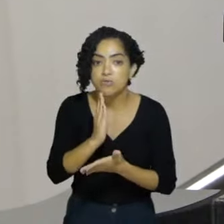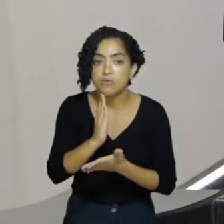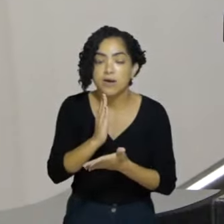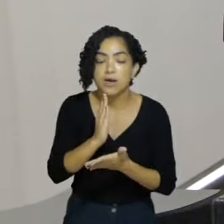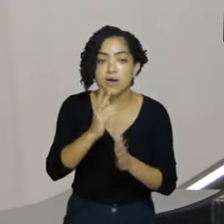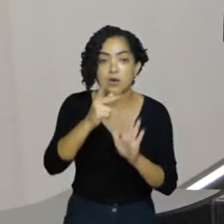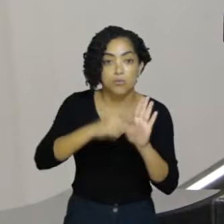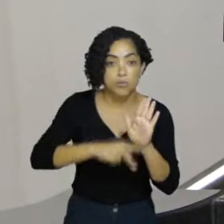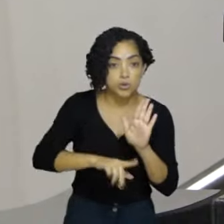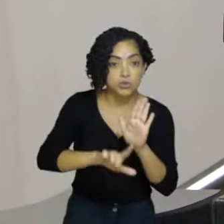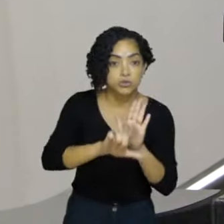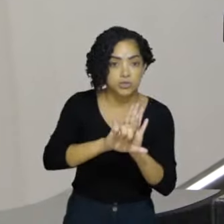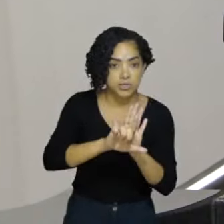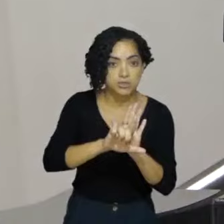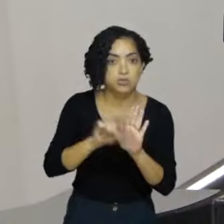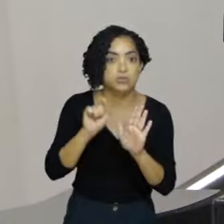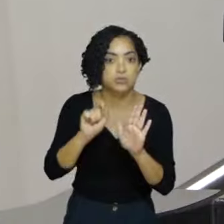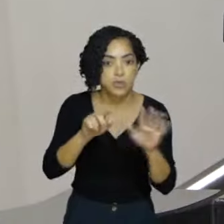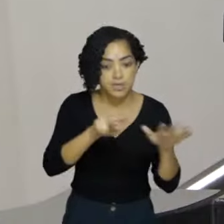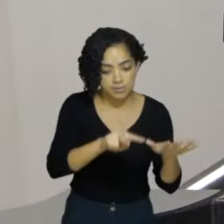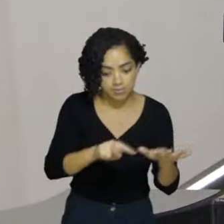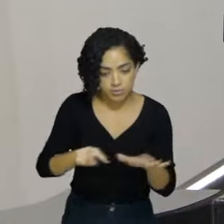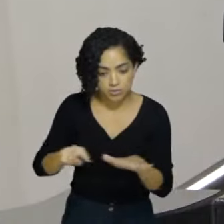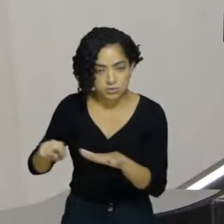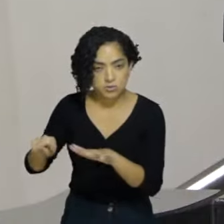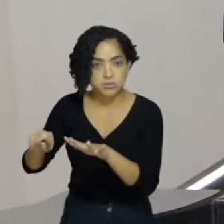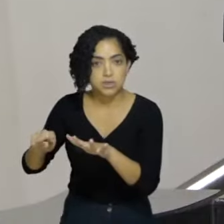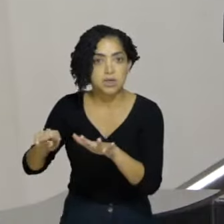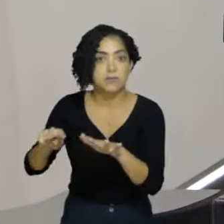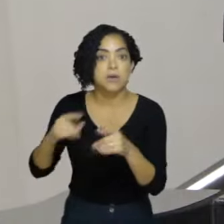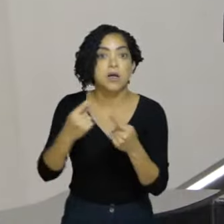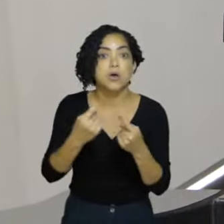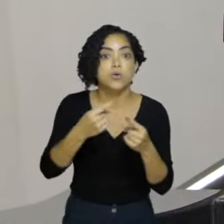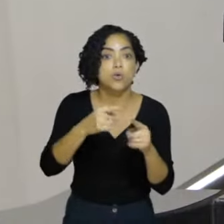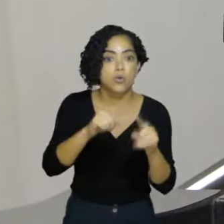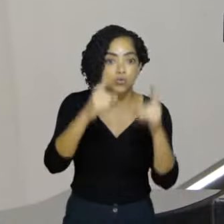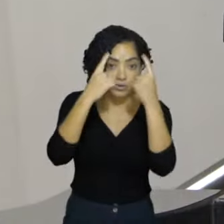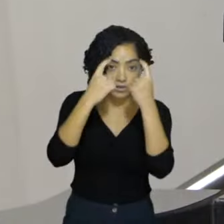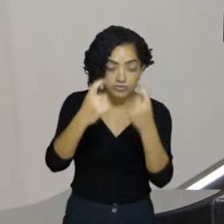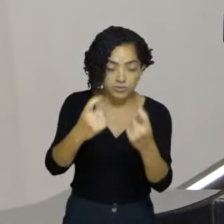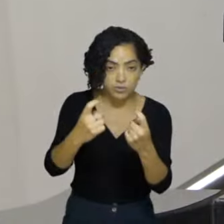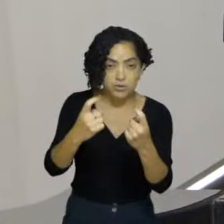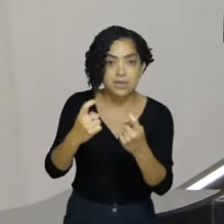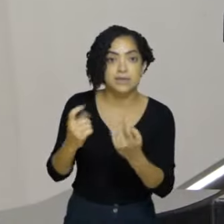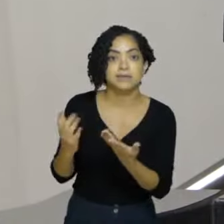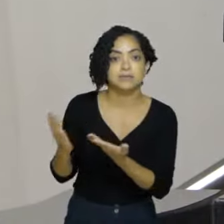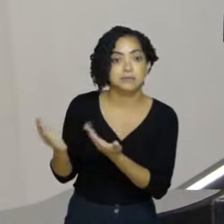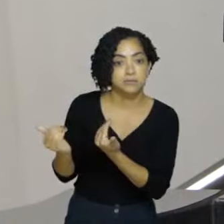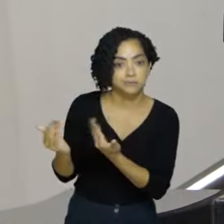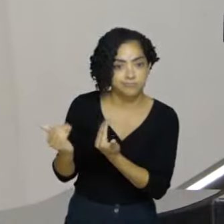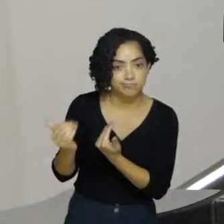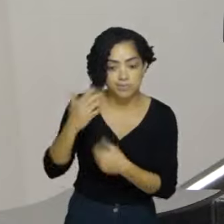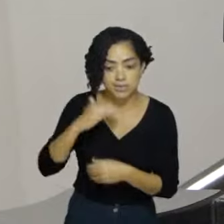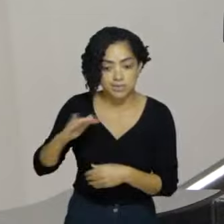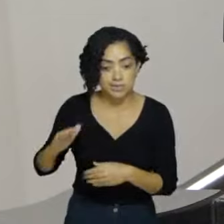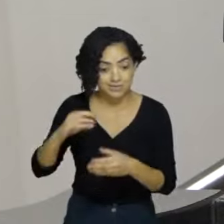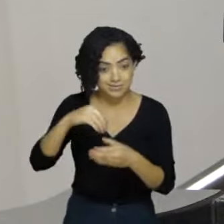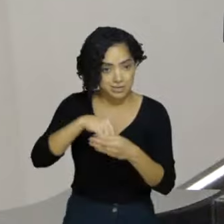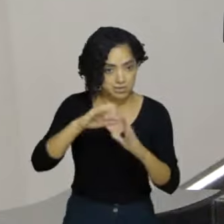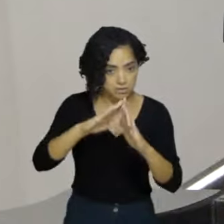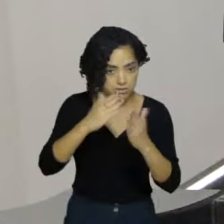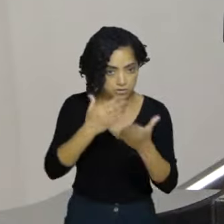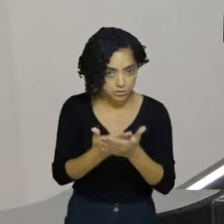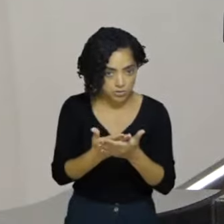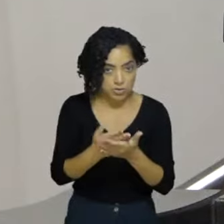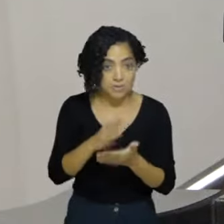projeto que institui a Semana de Combate à Violência Institucional contra a Criança e Adolescente dentro das escolas. Uma deputada daqui dentro